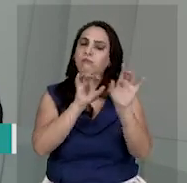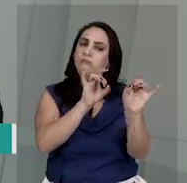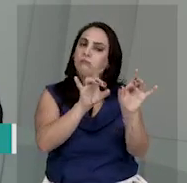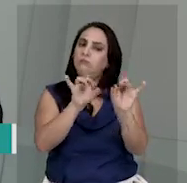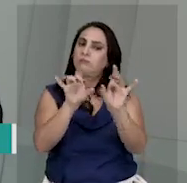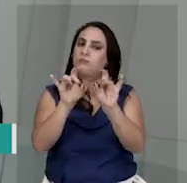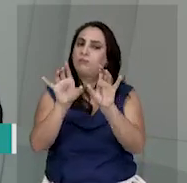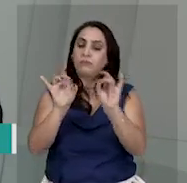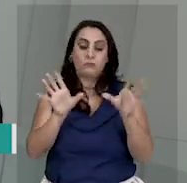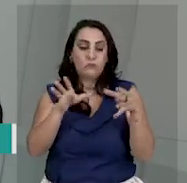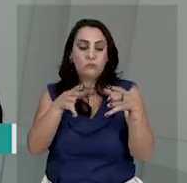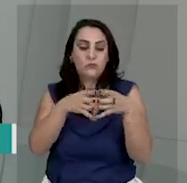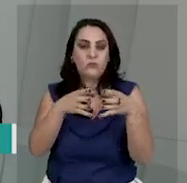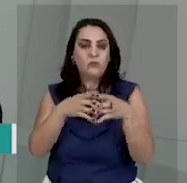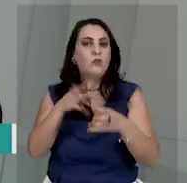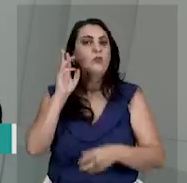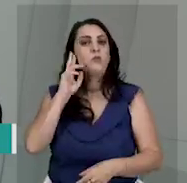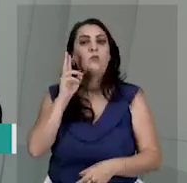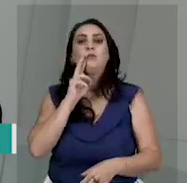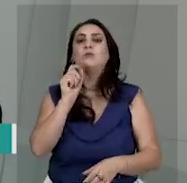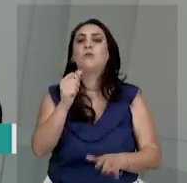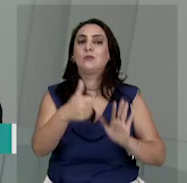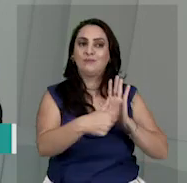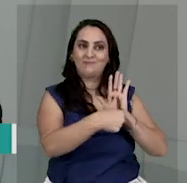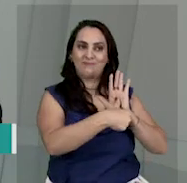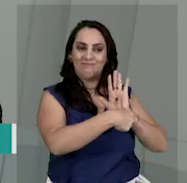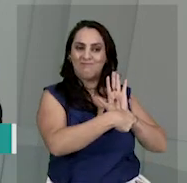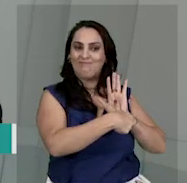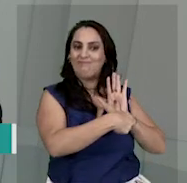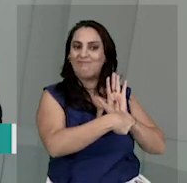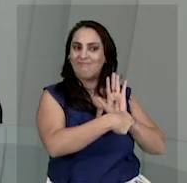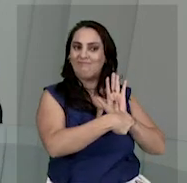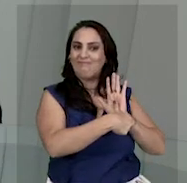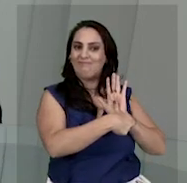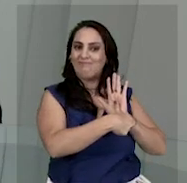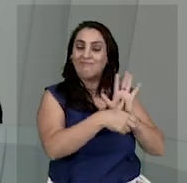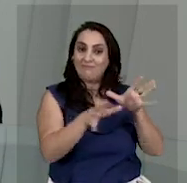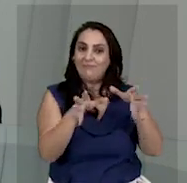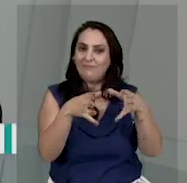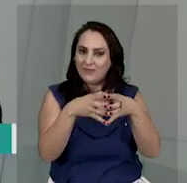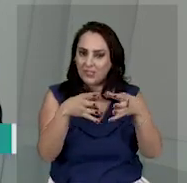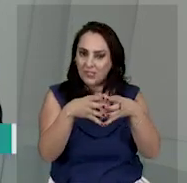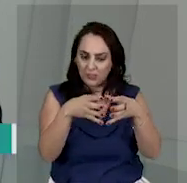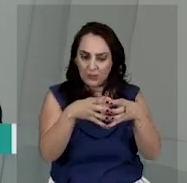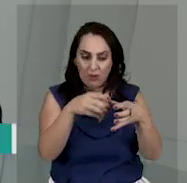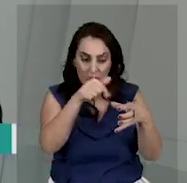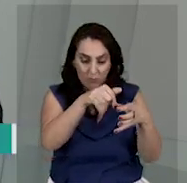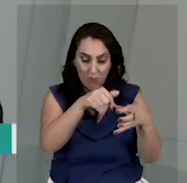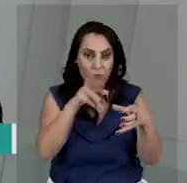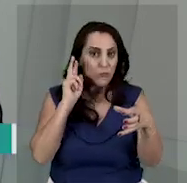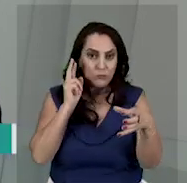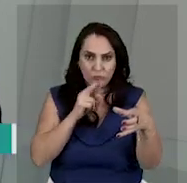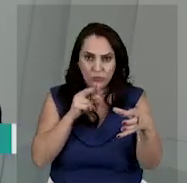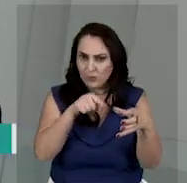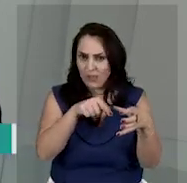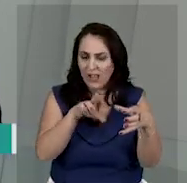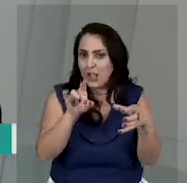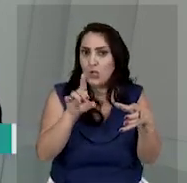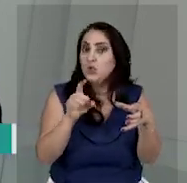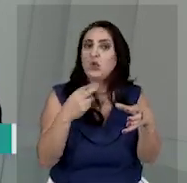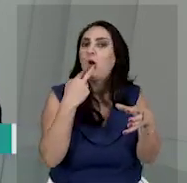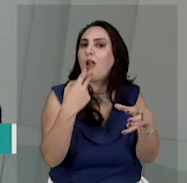comunidade surda, que é a identidade deles, né? A comunidade surda, ela é feita não apenas de uma língua, mas também